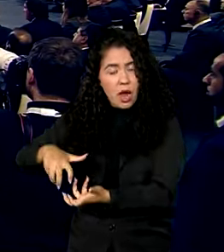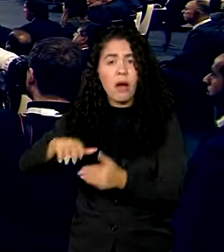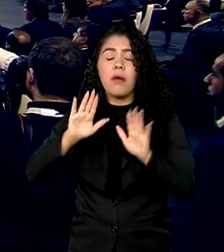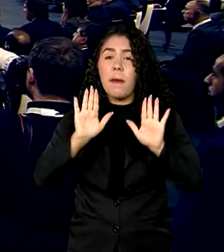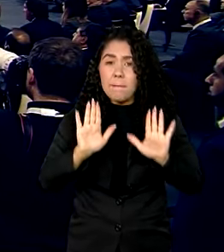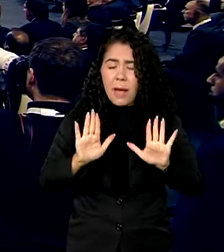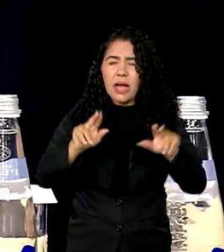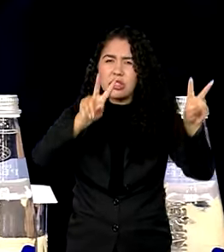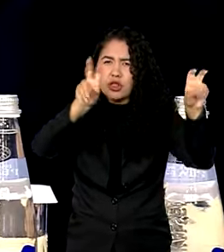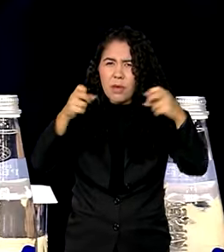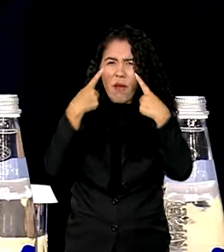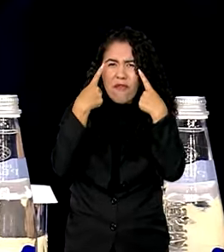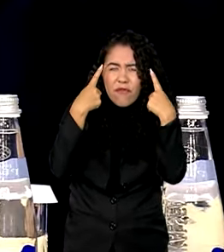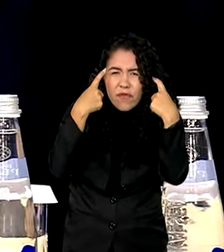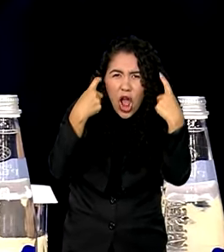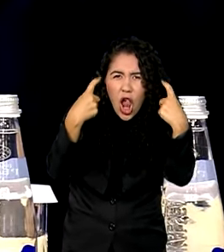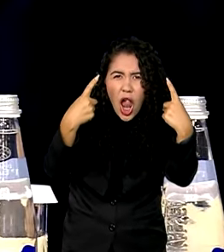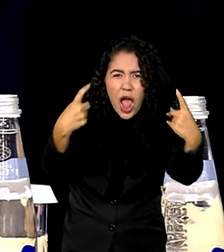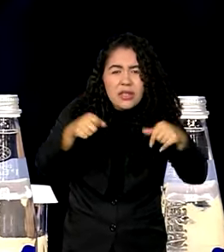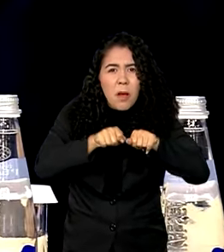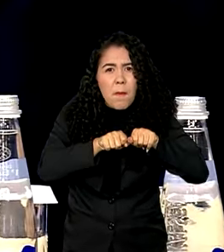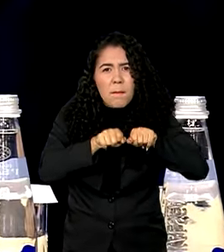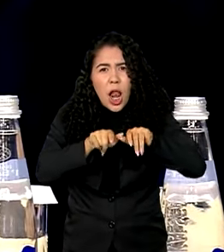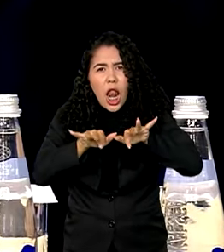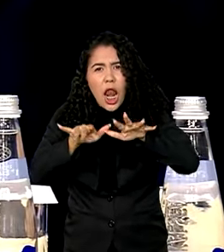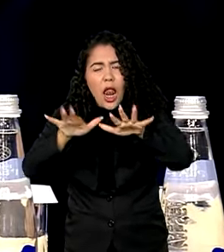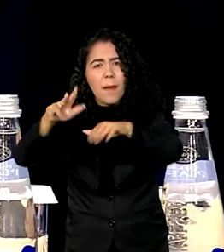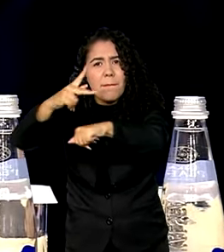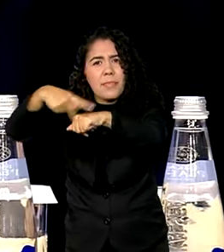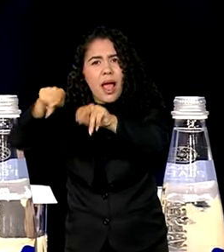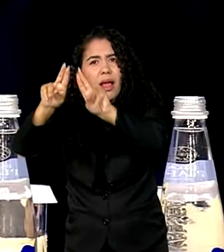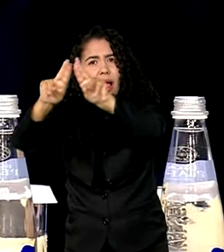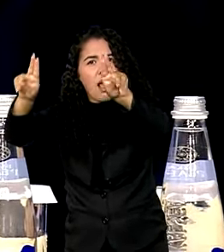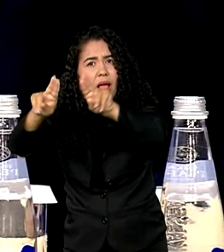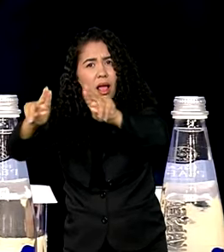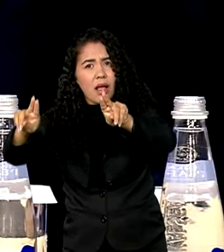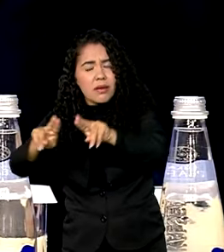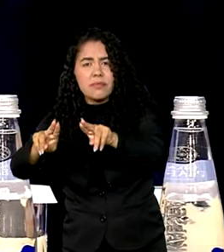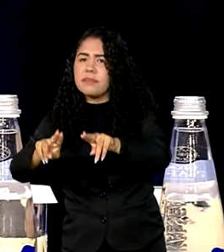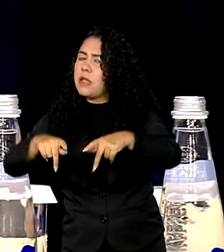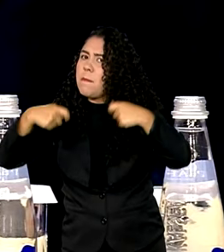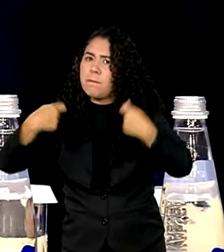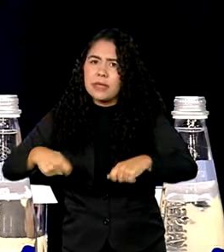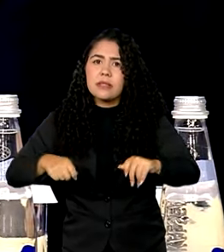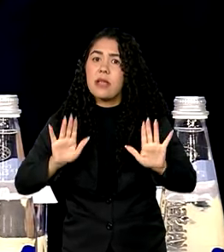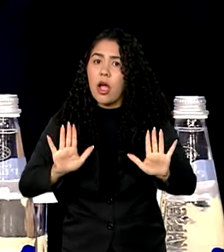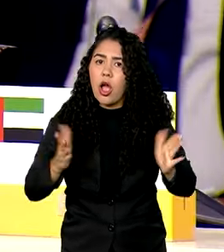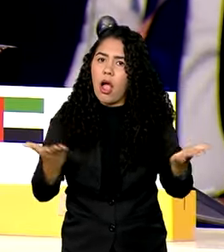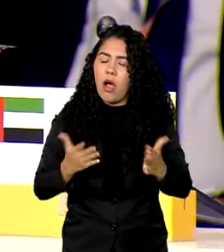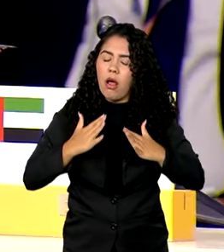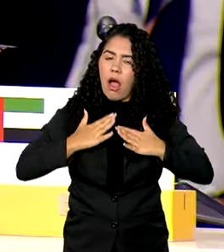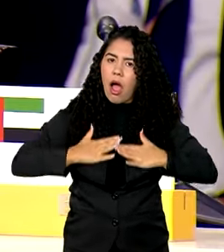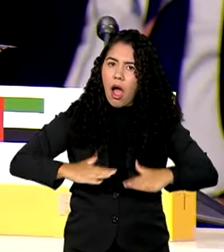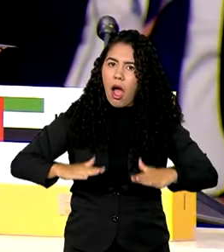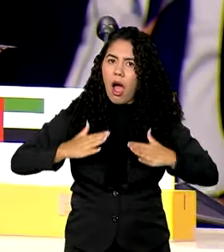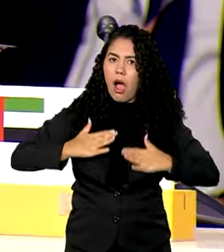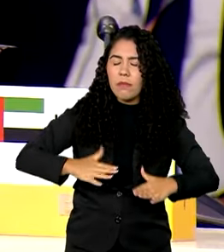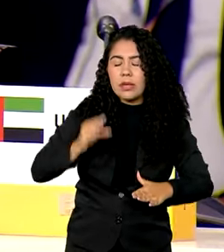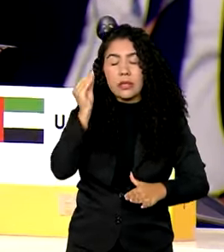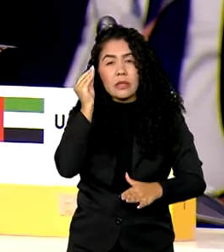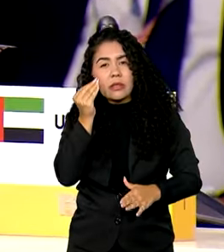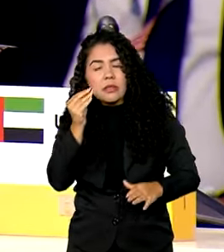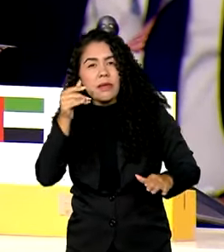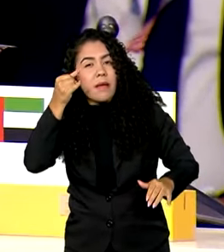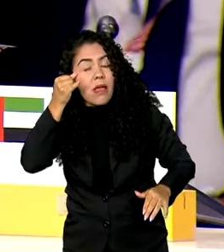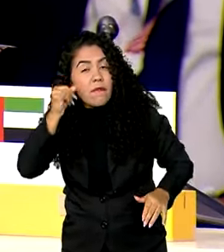que a violência se alastra para o Líbano, será necessária máxima cautela para que esse conflito não se